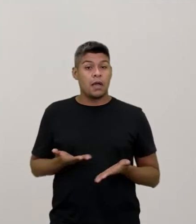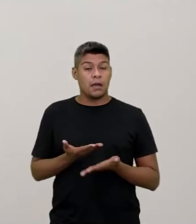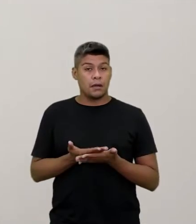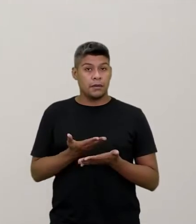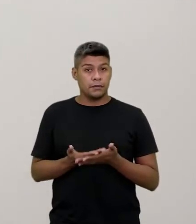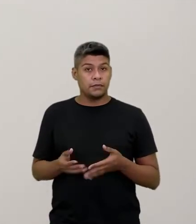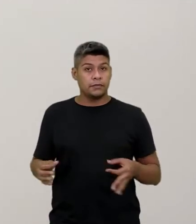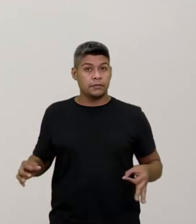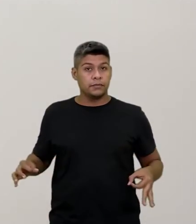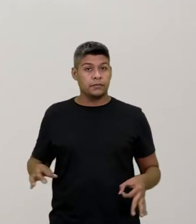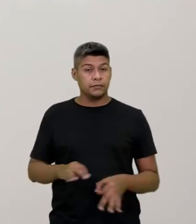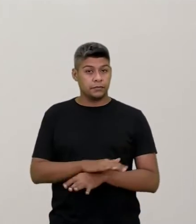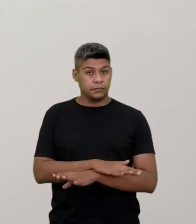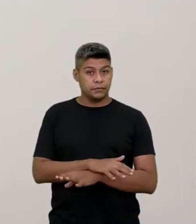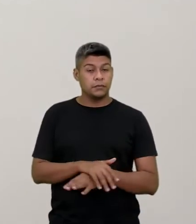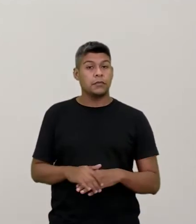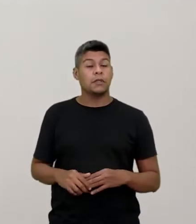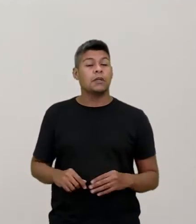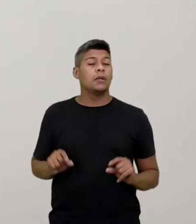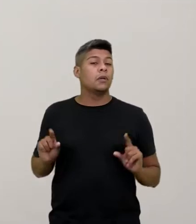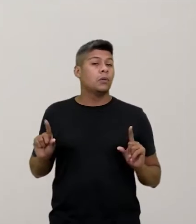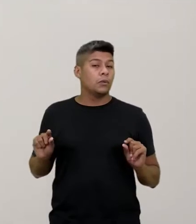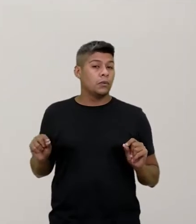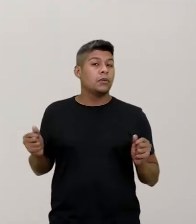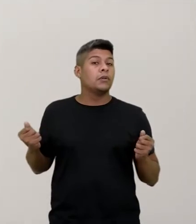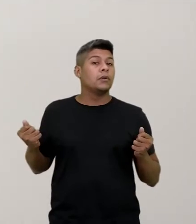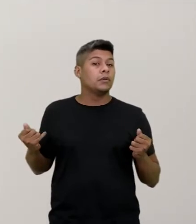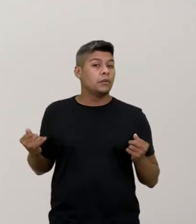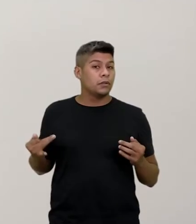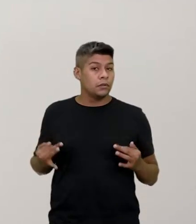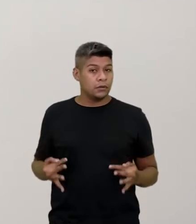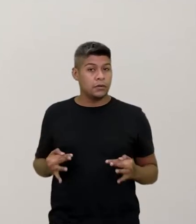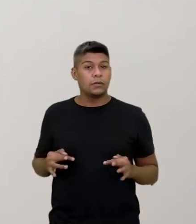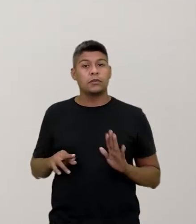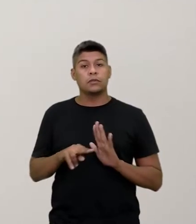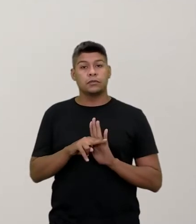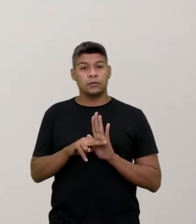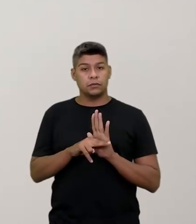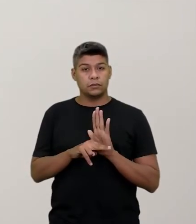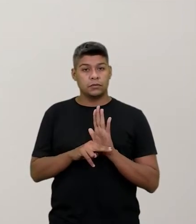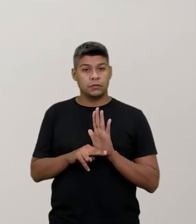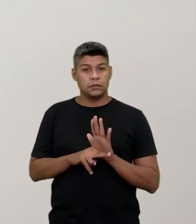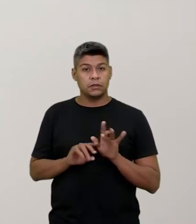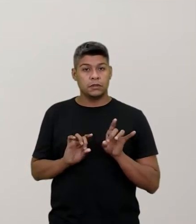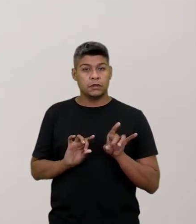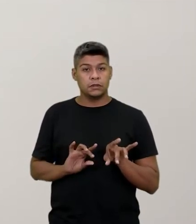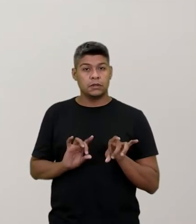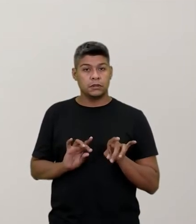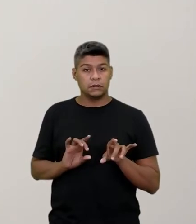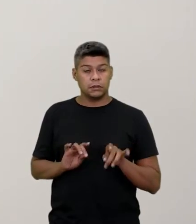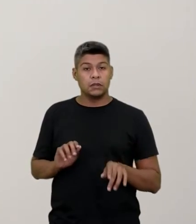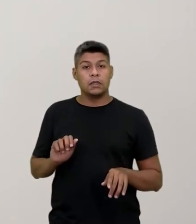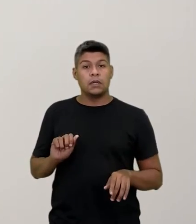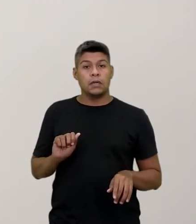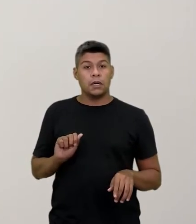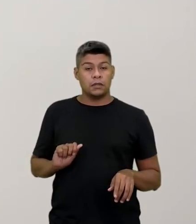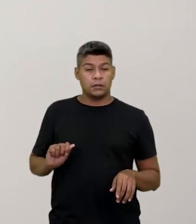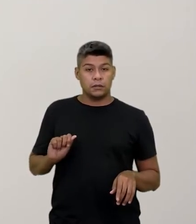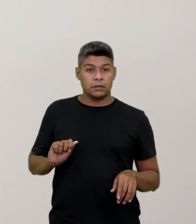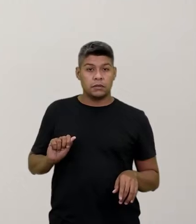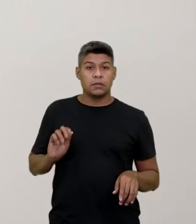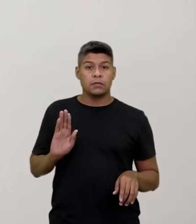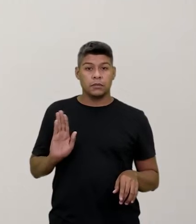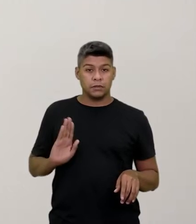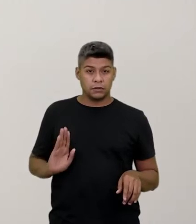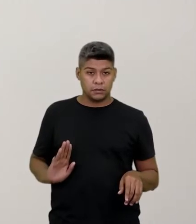encerramento, dar um desfecho para aquilo que eu falei sobre as normas técnicas, né? Então eu falei da Associação Brasileira de Normas